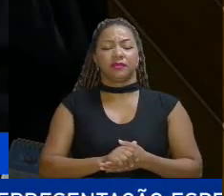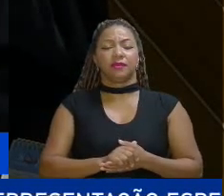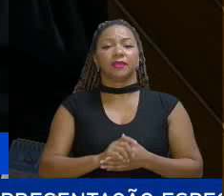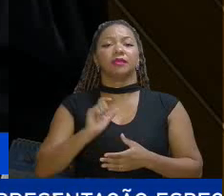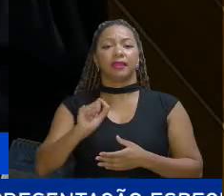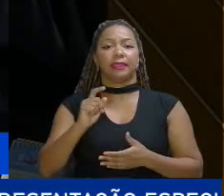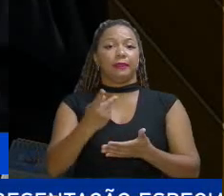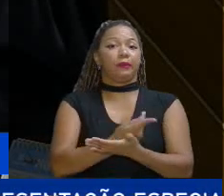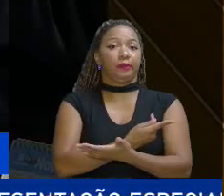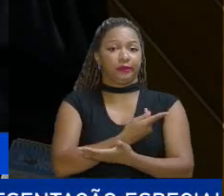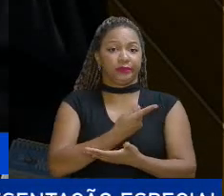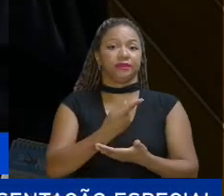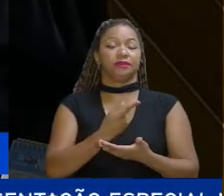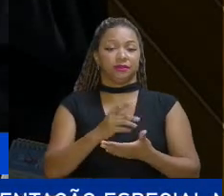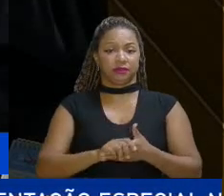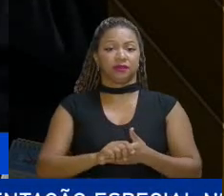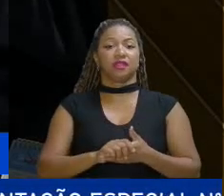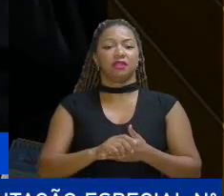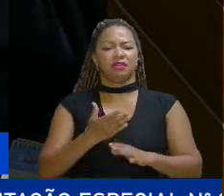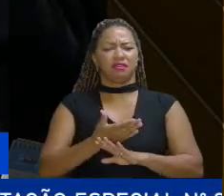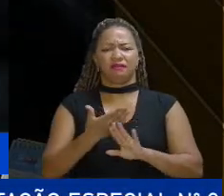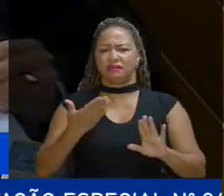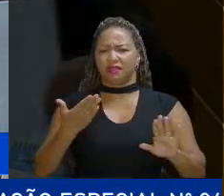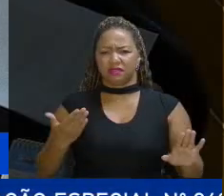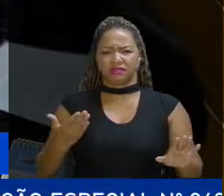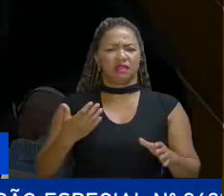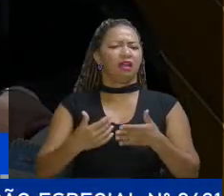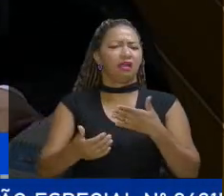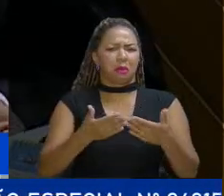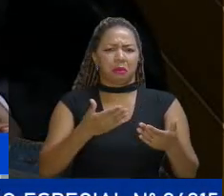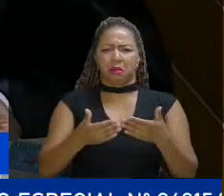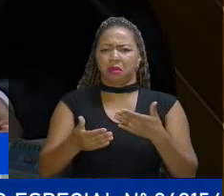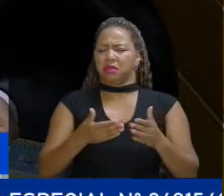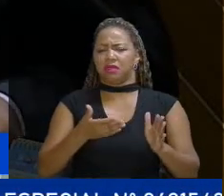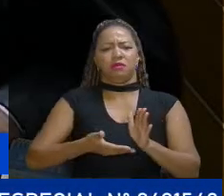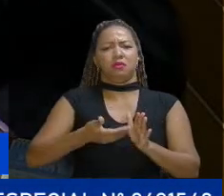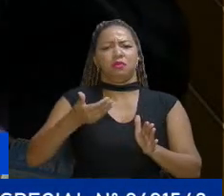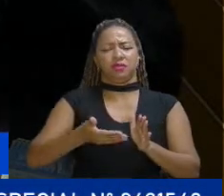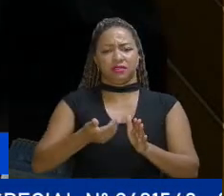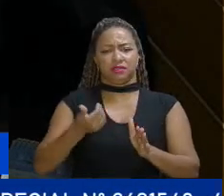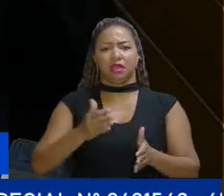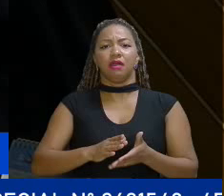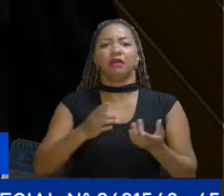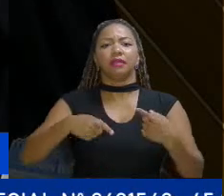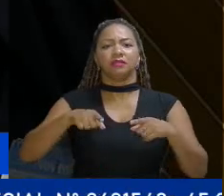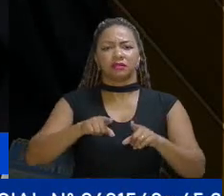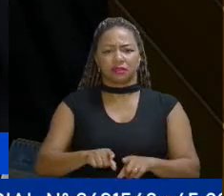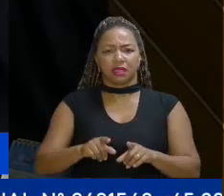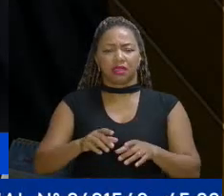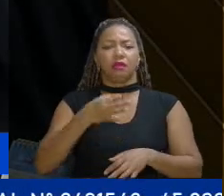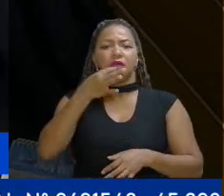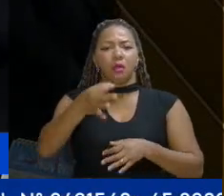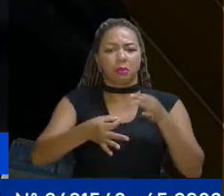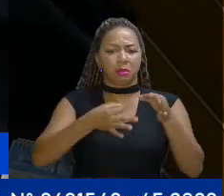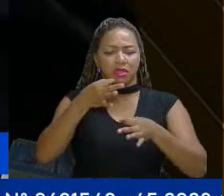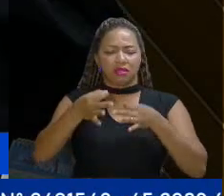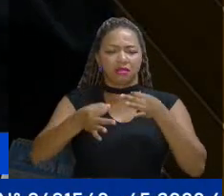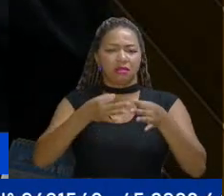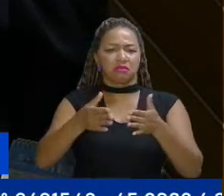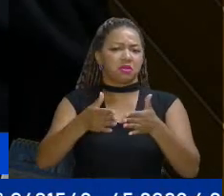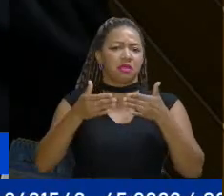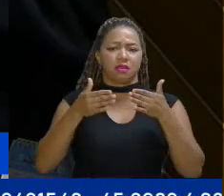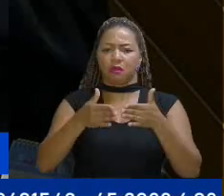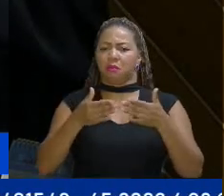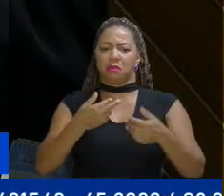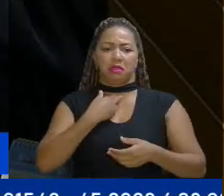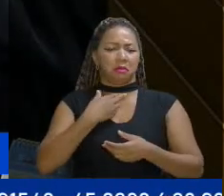Ou seja, de forma inequívoca, é condição para se afastar qualquer alegação de omissão. Desta forma, as demais alegações constantes dessas petições